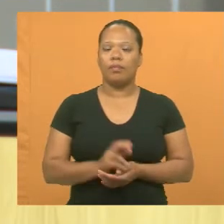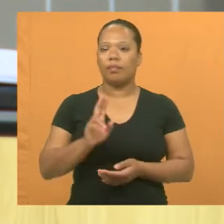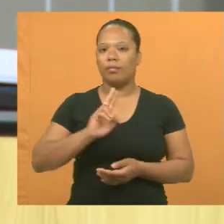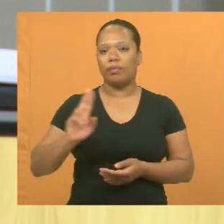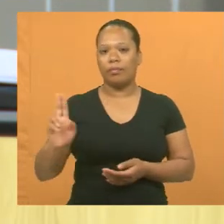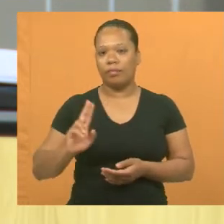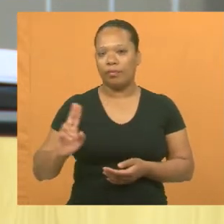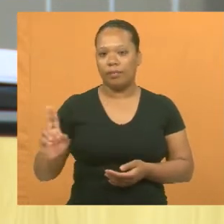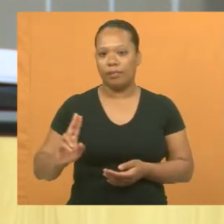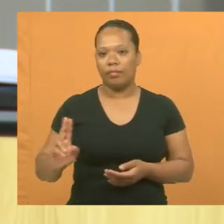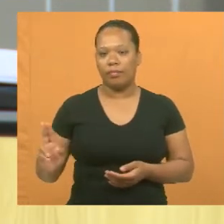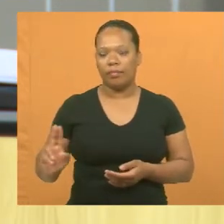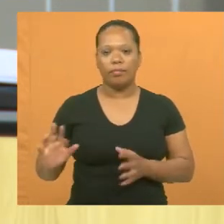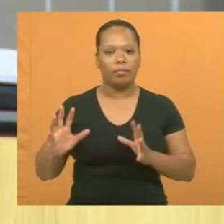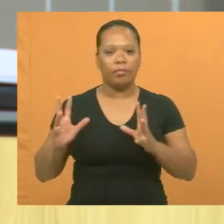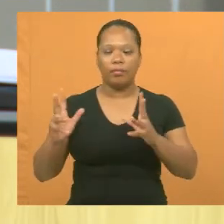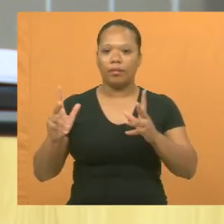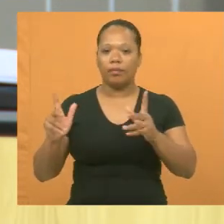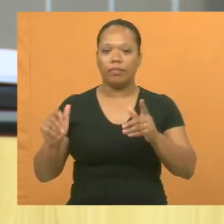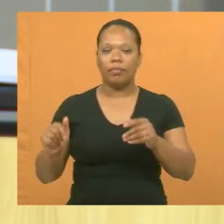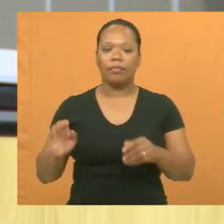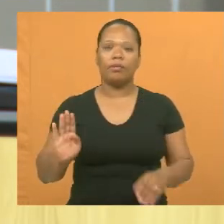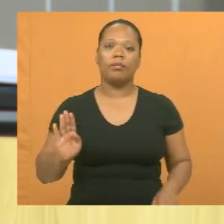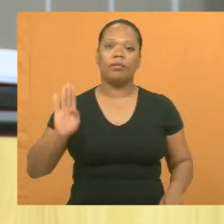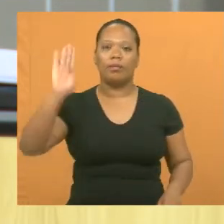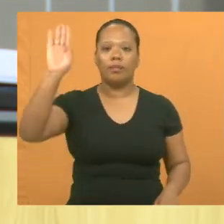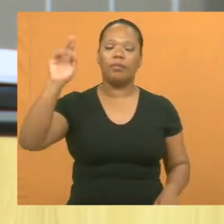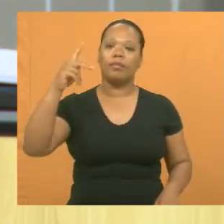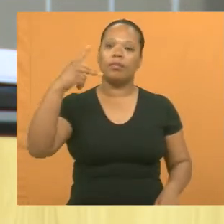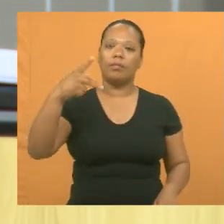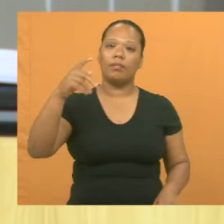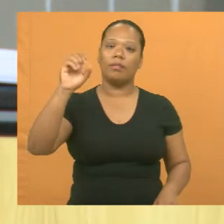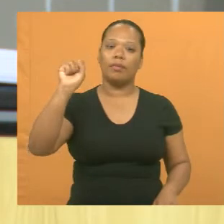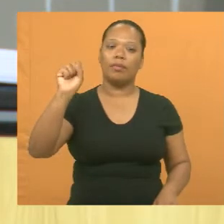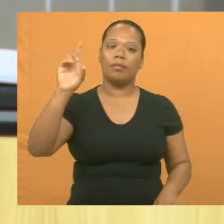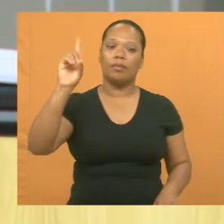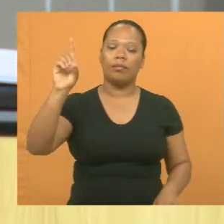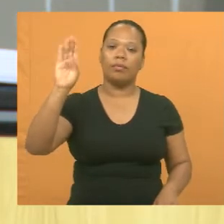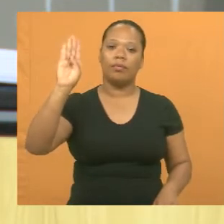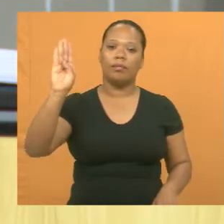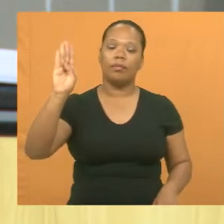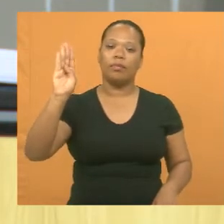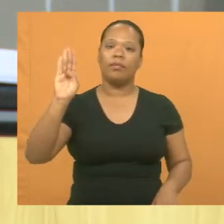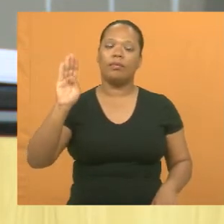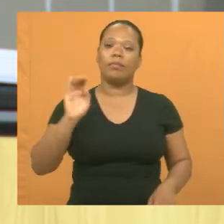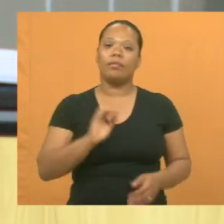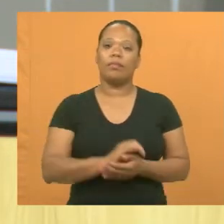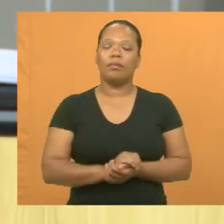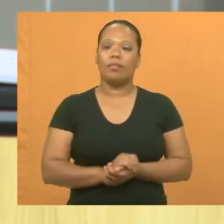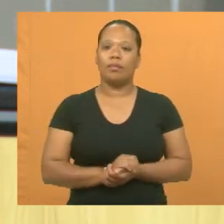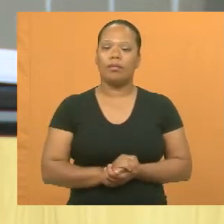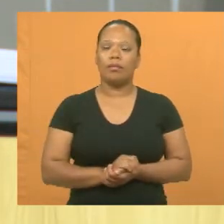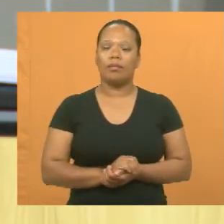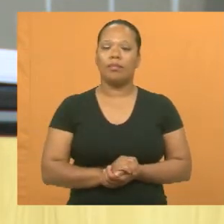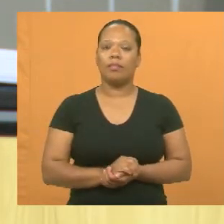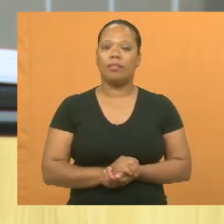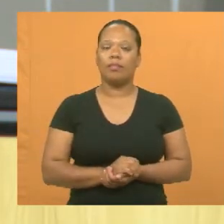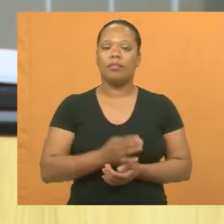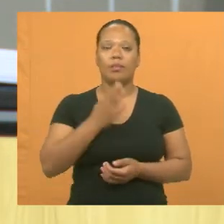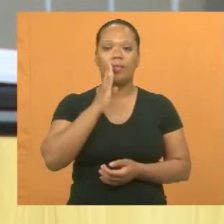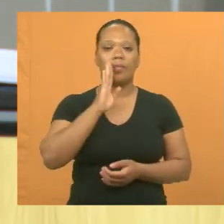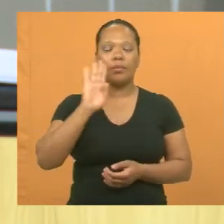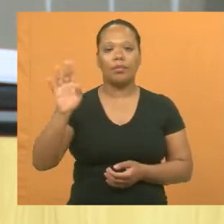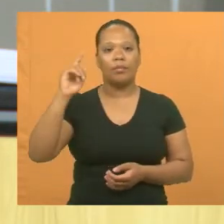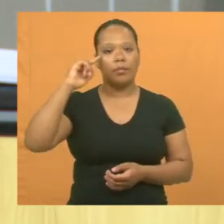senhor Júlio Pires e todos os candidatos do PSDB que neste pleito de 2018 assumiram o compromisso de sonhar